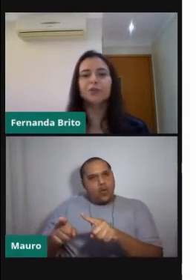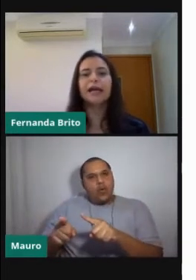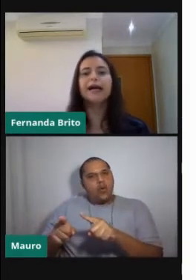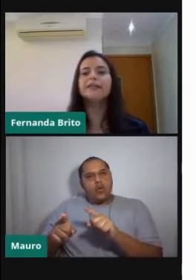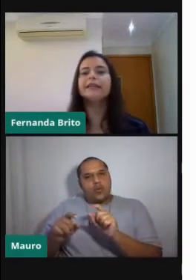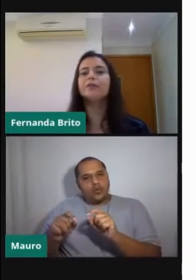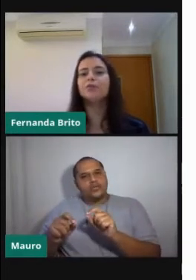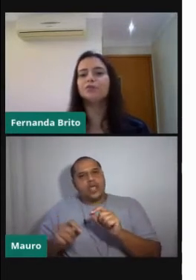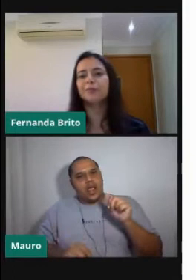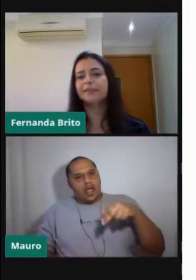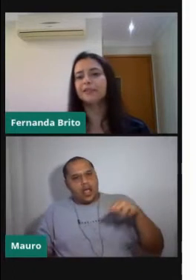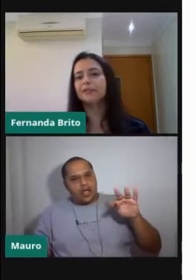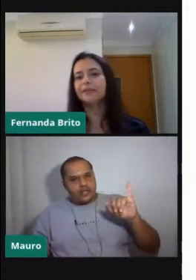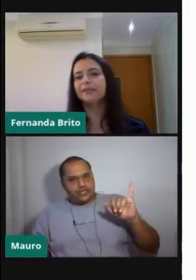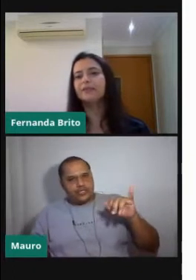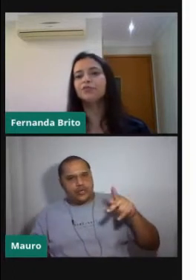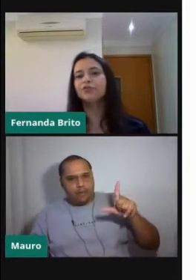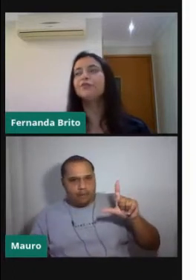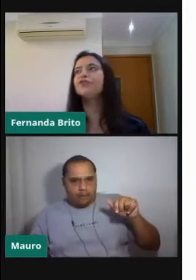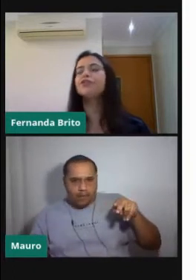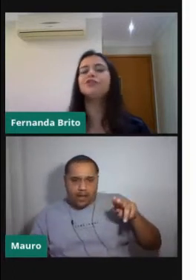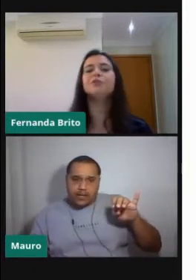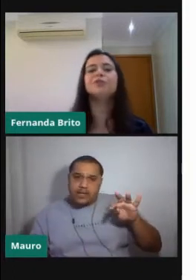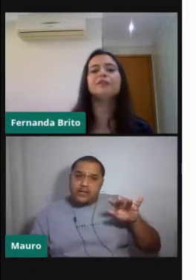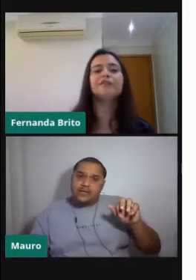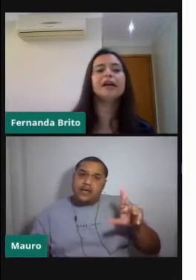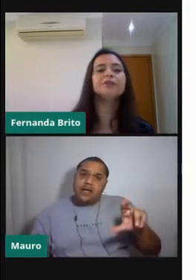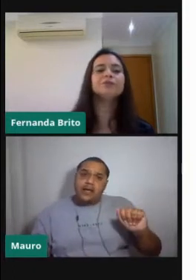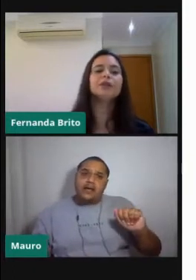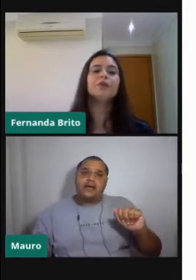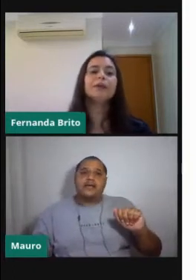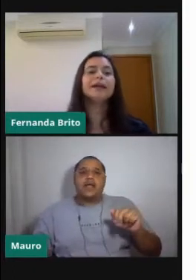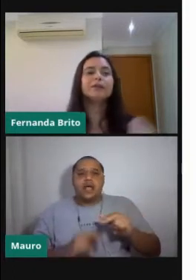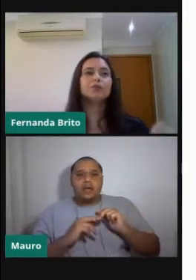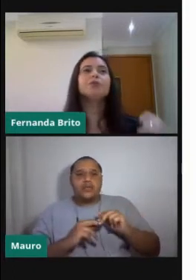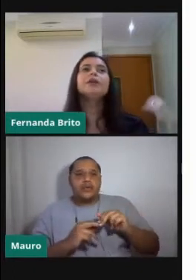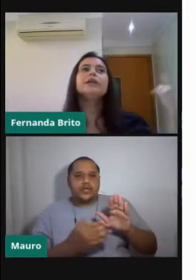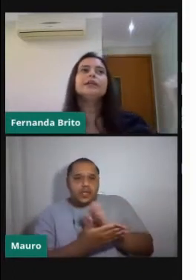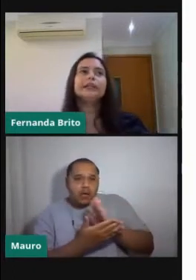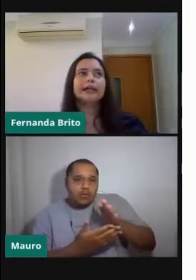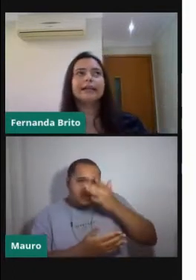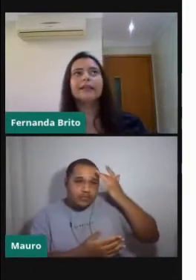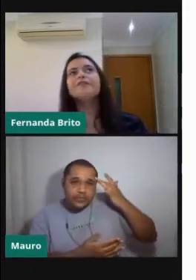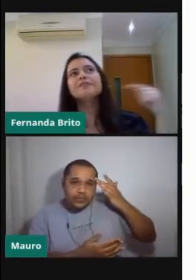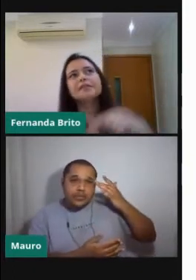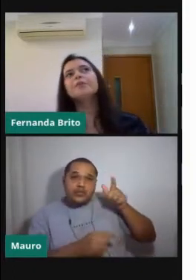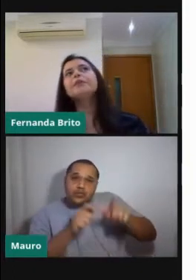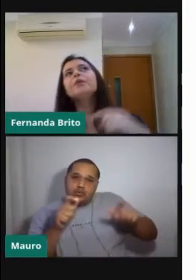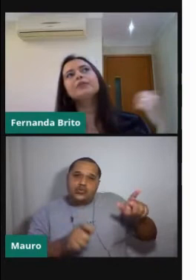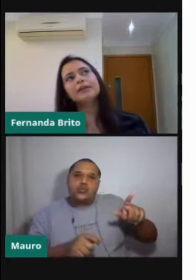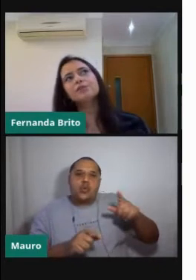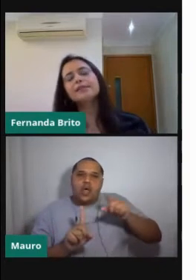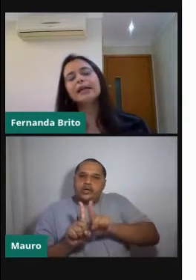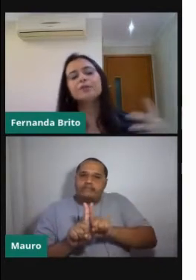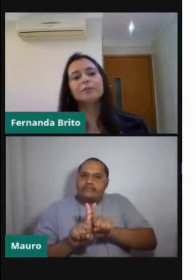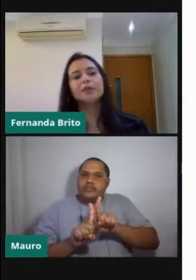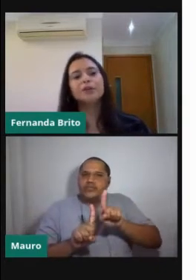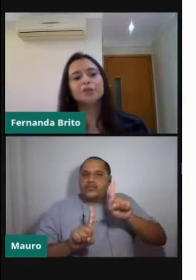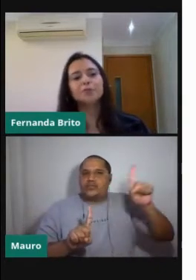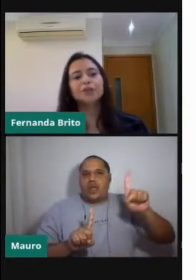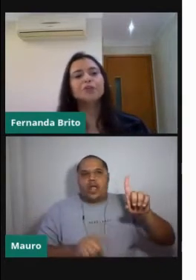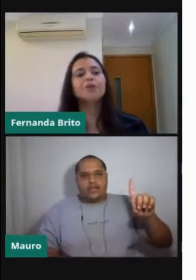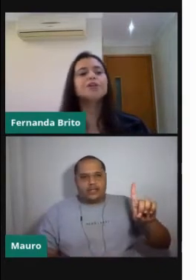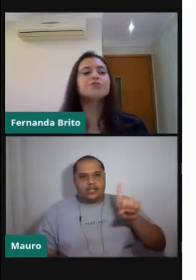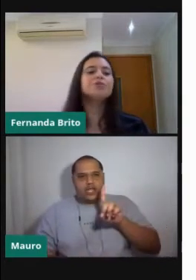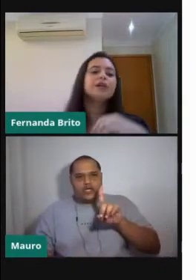peso molecular, né, quando os pacientes apresentam os níveis de dedímero elevado, então é um marcador, e a intervenção, então, está associada com a